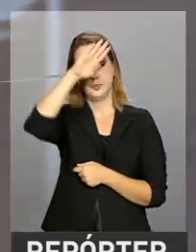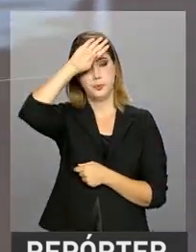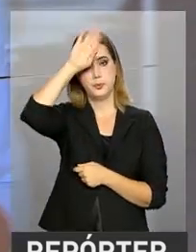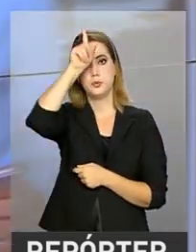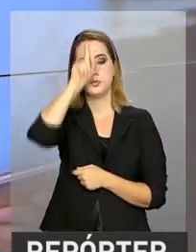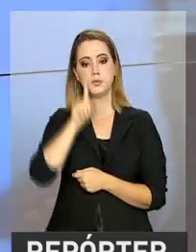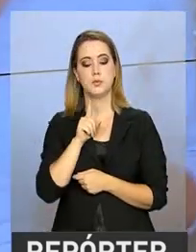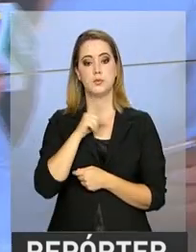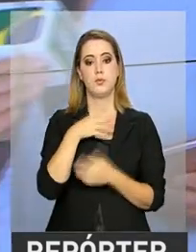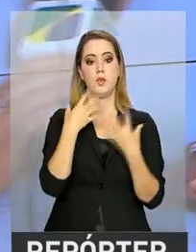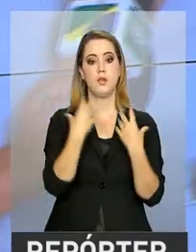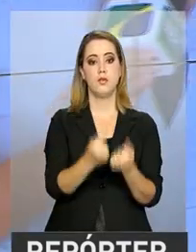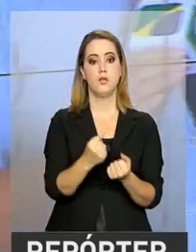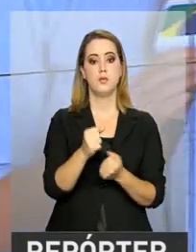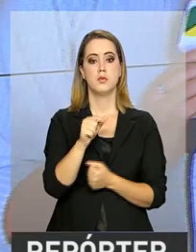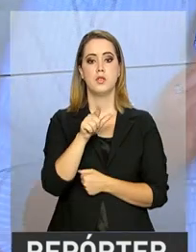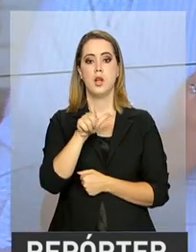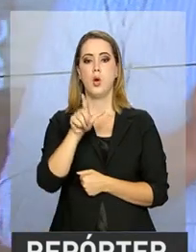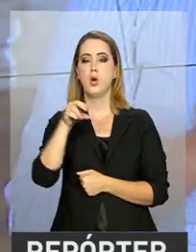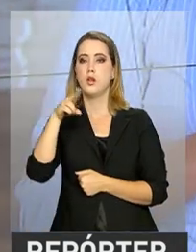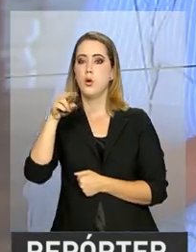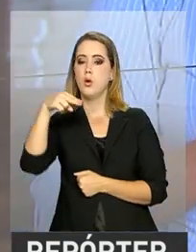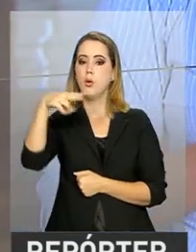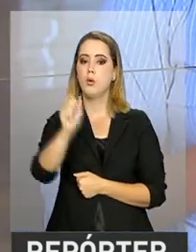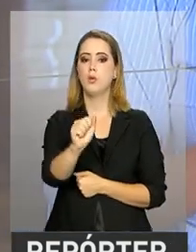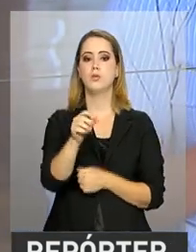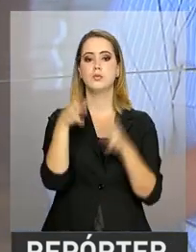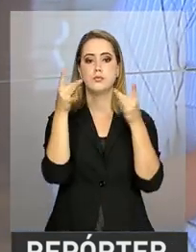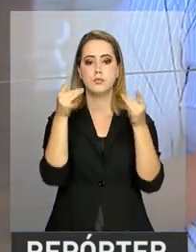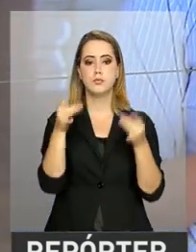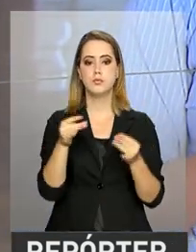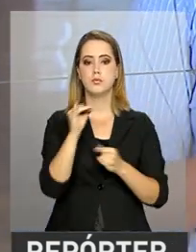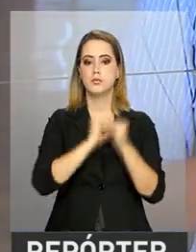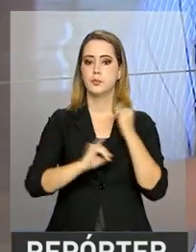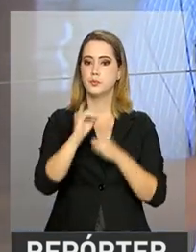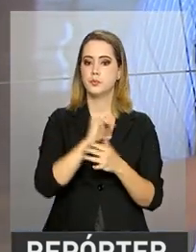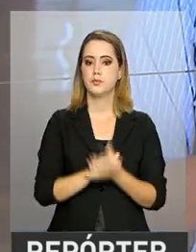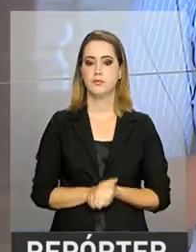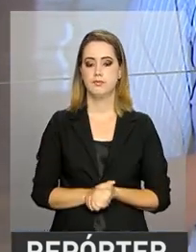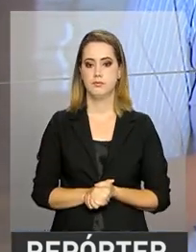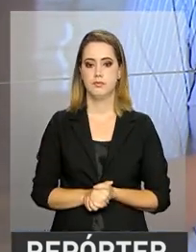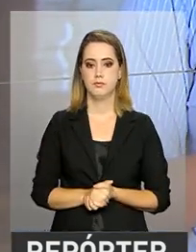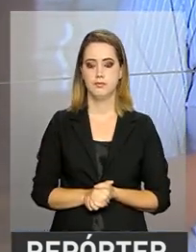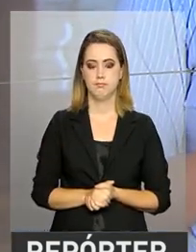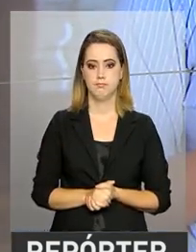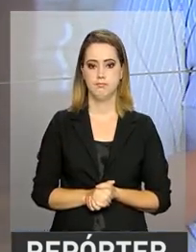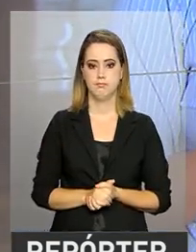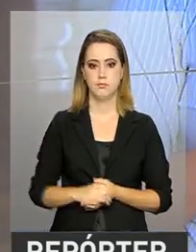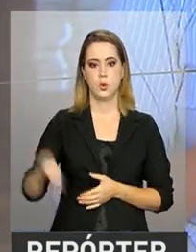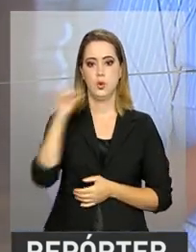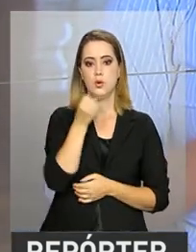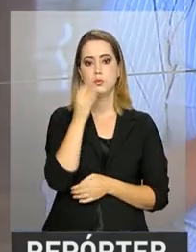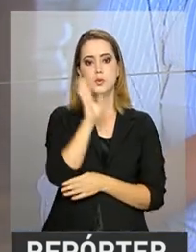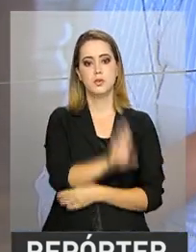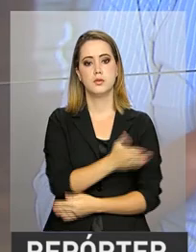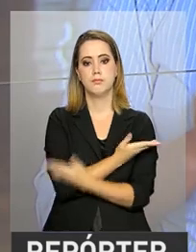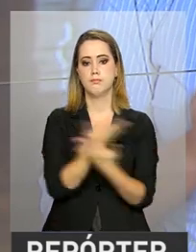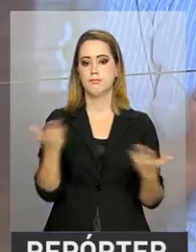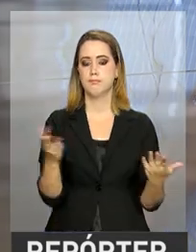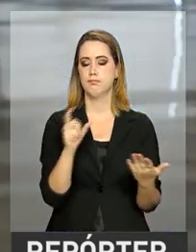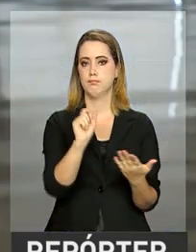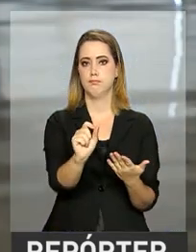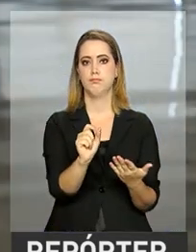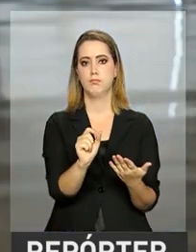conversar com a repórter Luana Karen, que traz os detalhes para a gente. Olá, Luana, boa tarde para você. Olá, Roberto. Boa tarde a